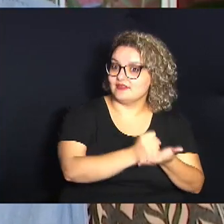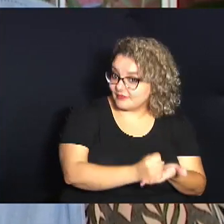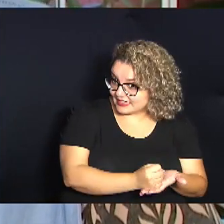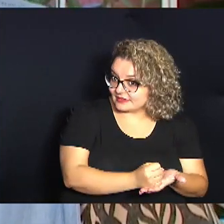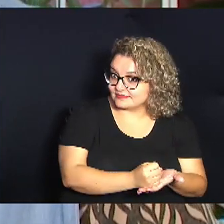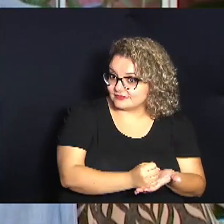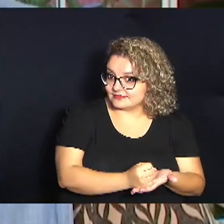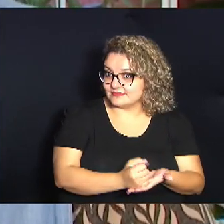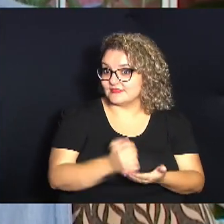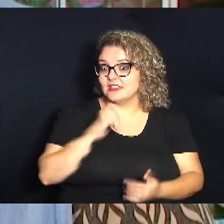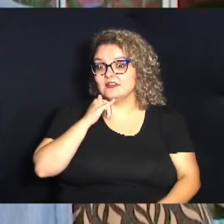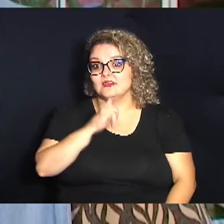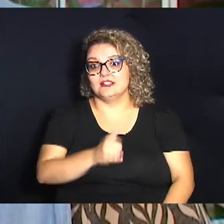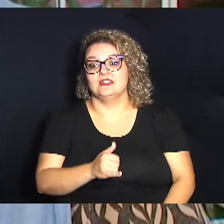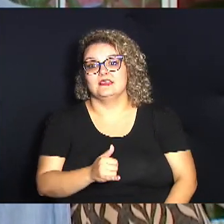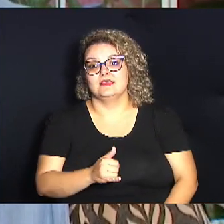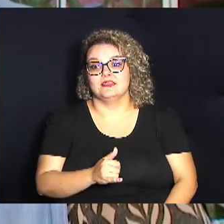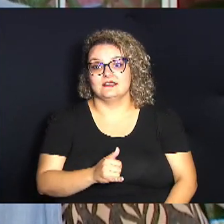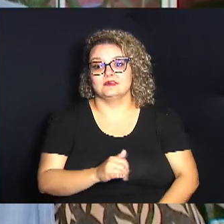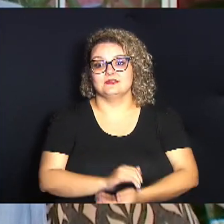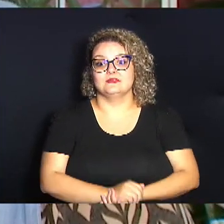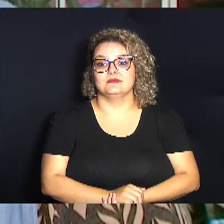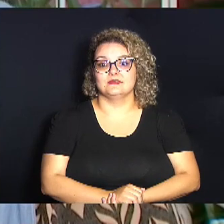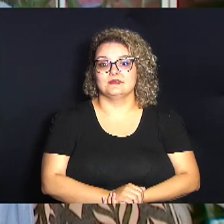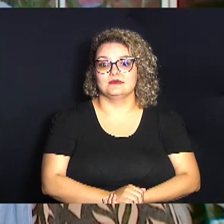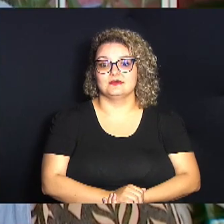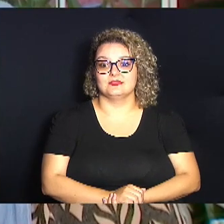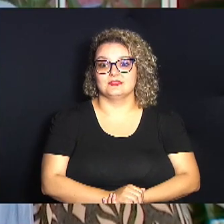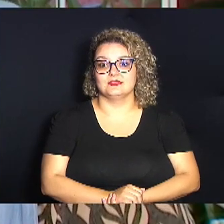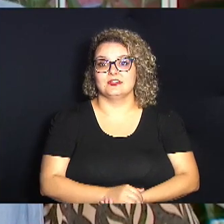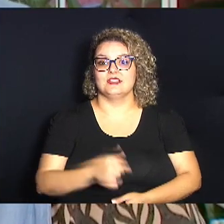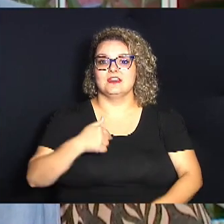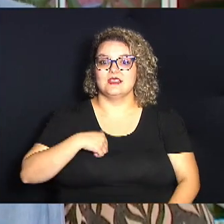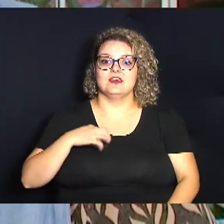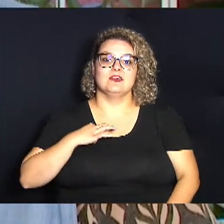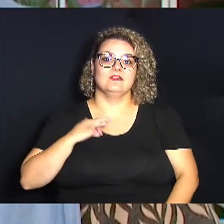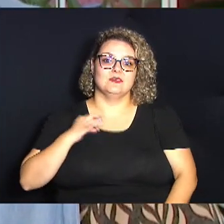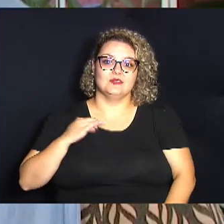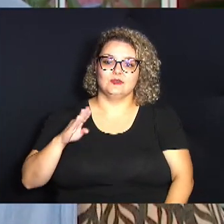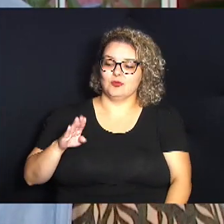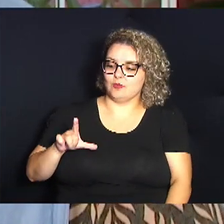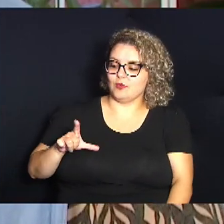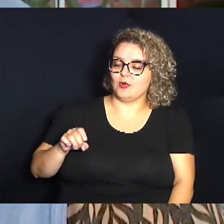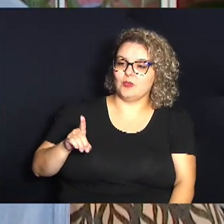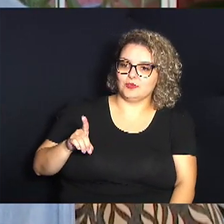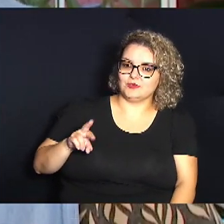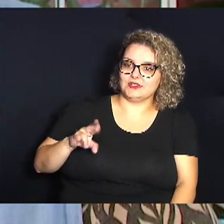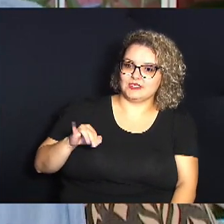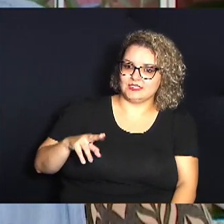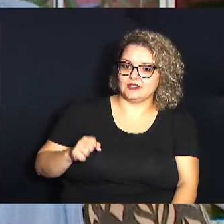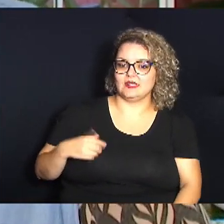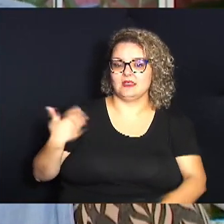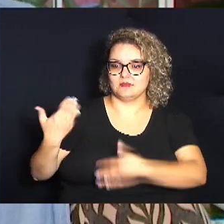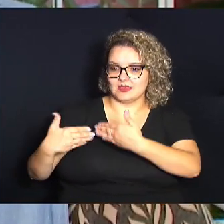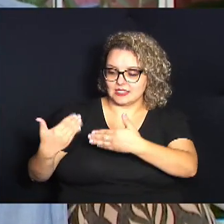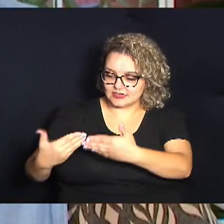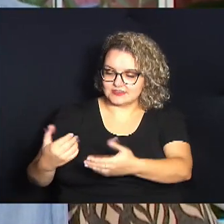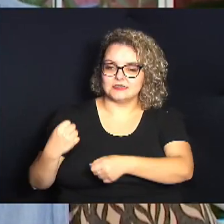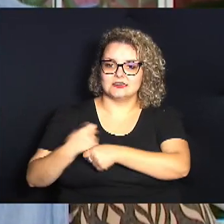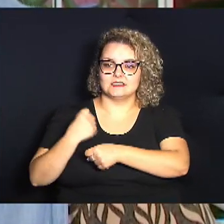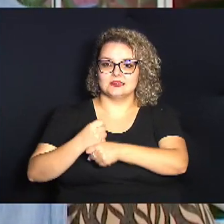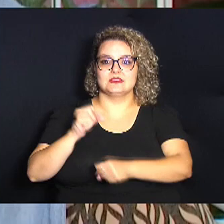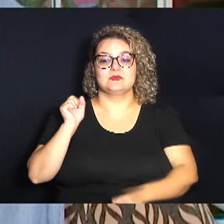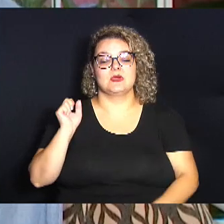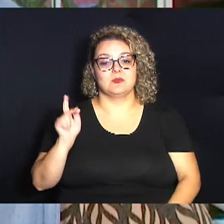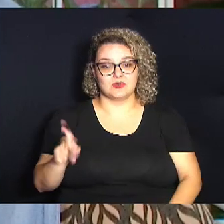e falei, quando aposentar, vou ser voluntária no Boldrin. E assim foram mais uns anos, me